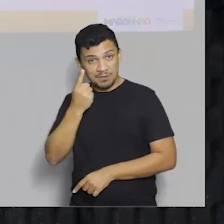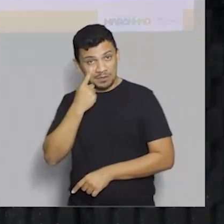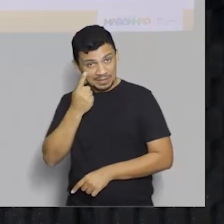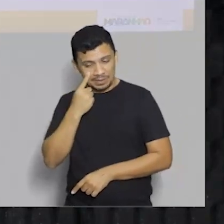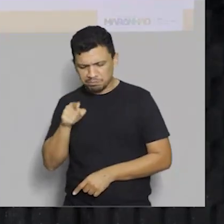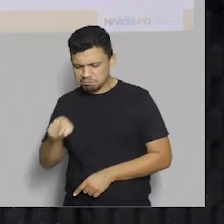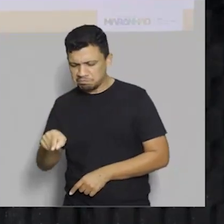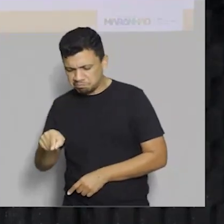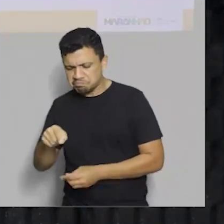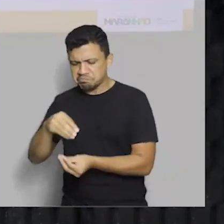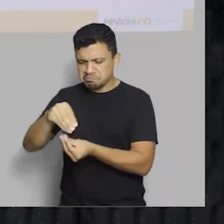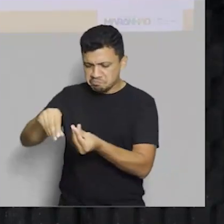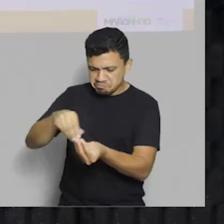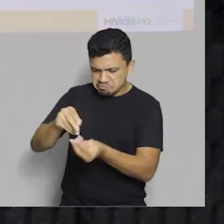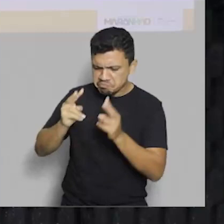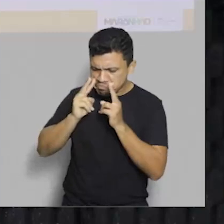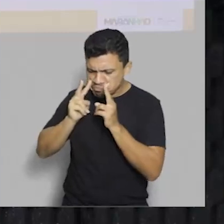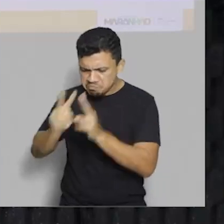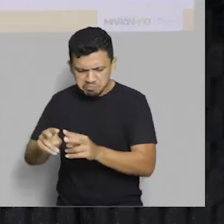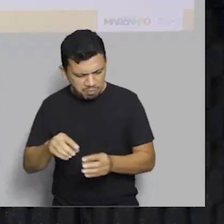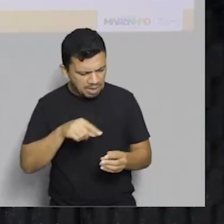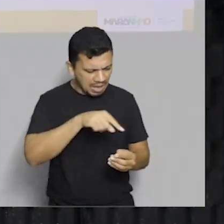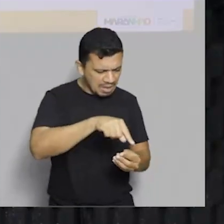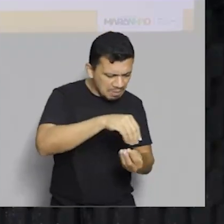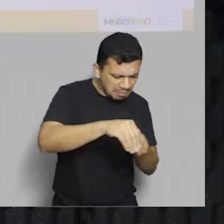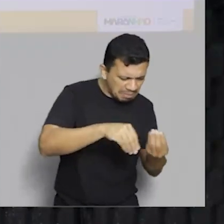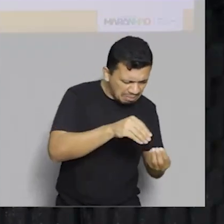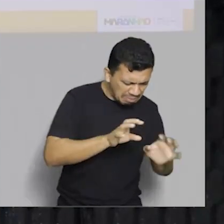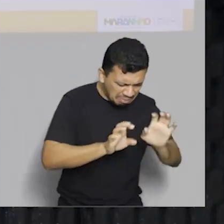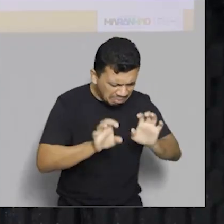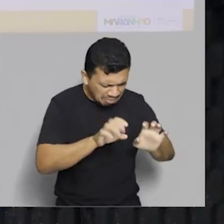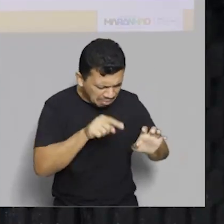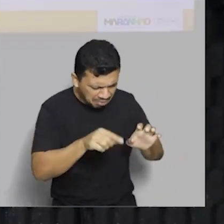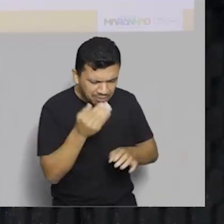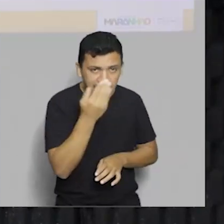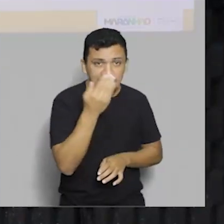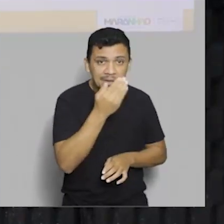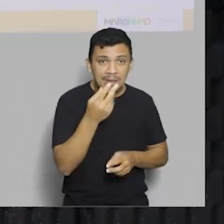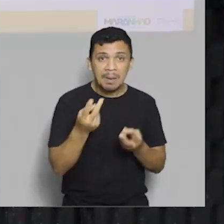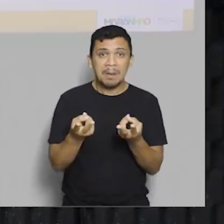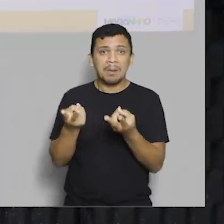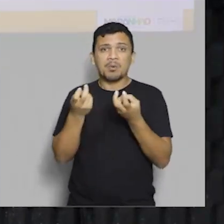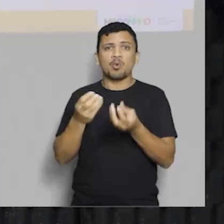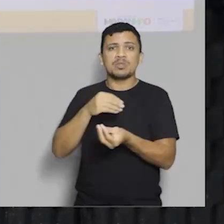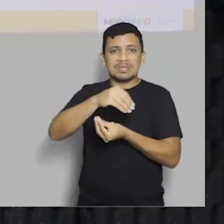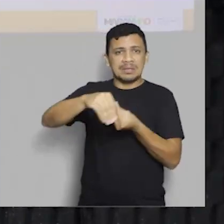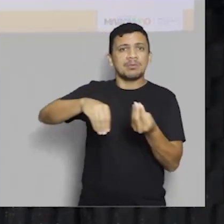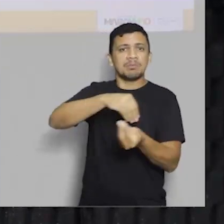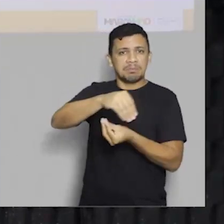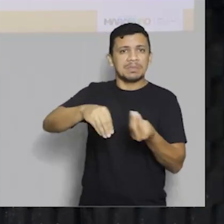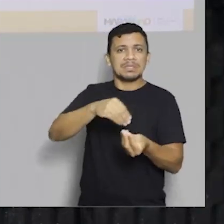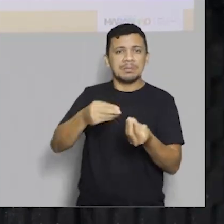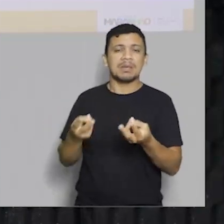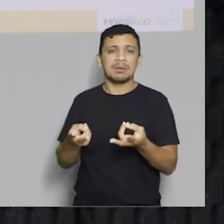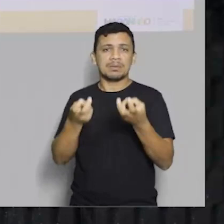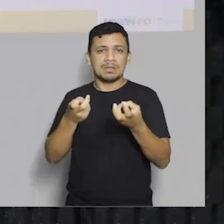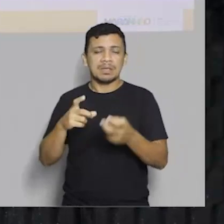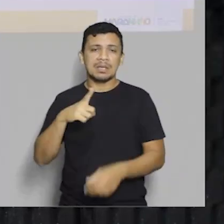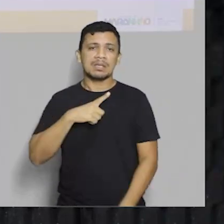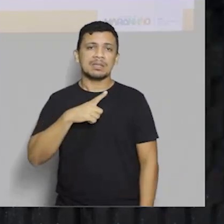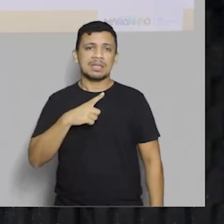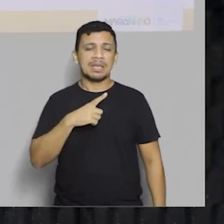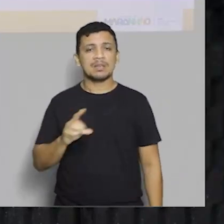eu consigo diferenciar se a substância, se a mistura, se aquele líquido tem